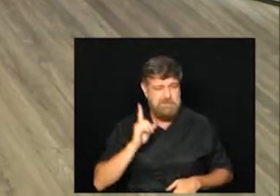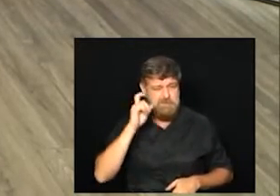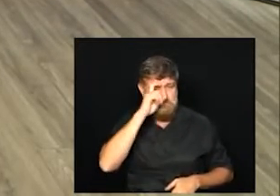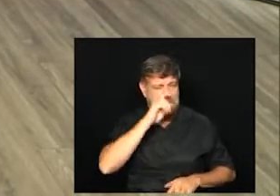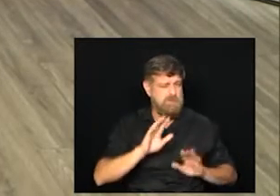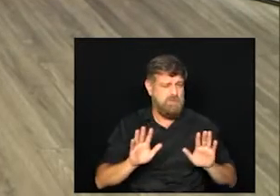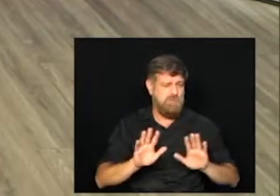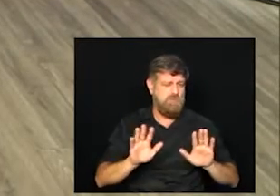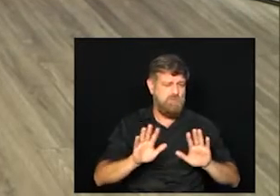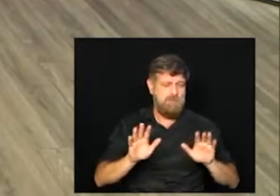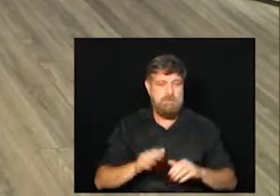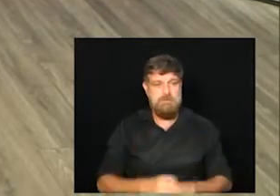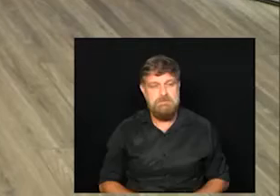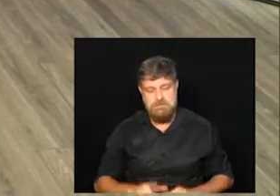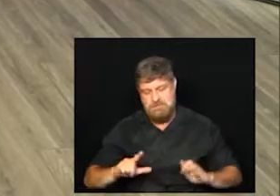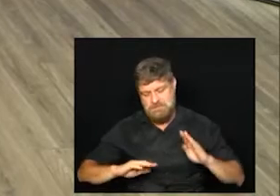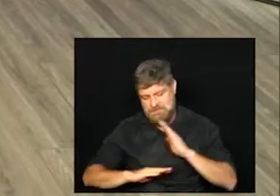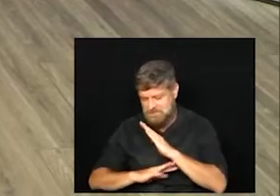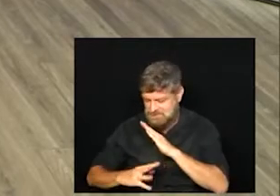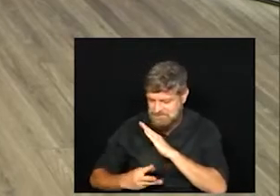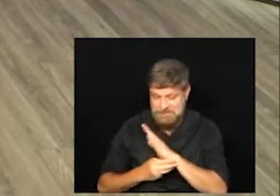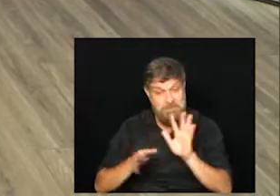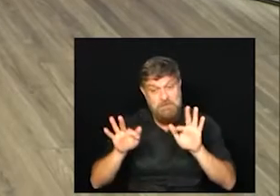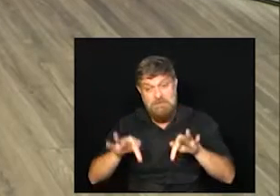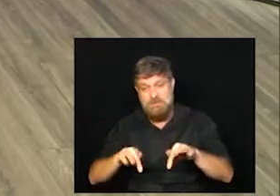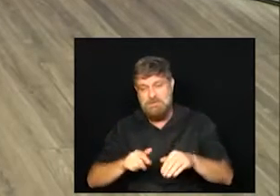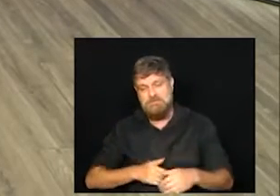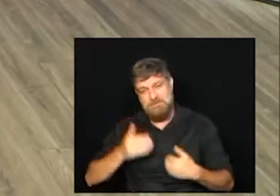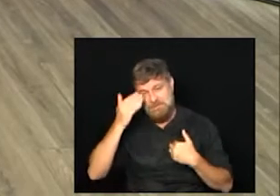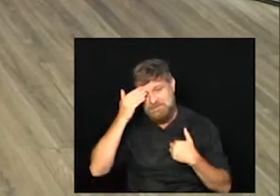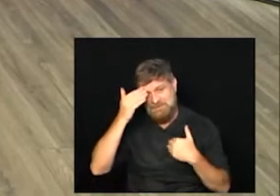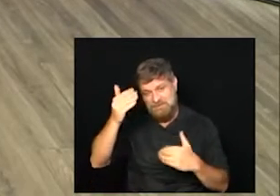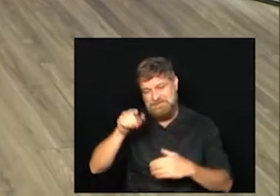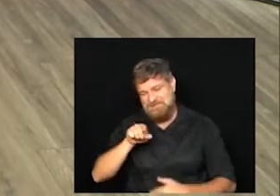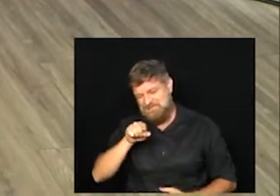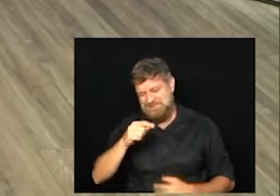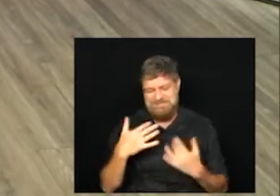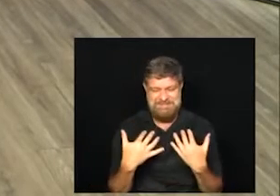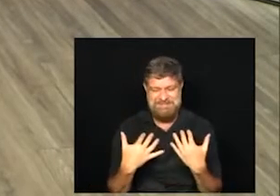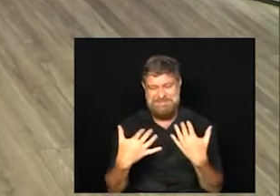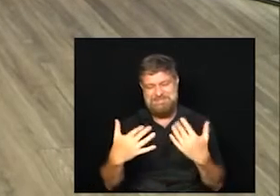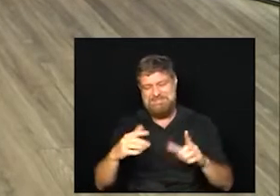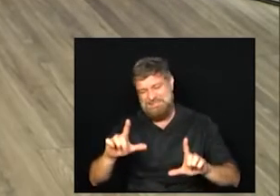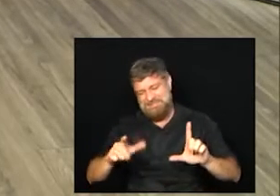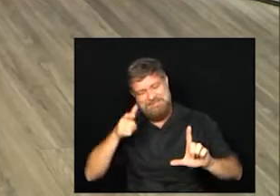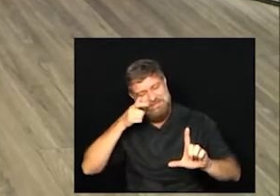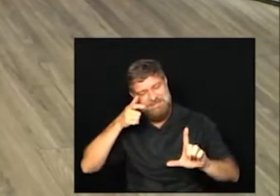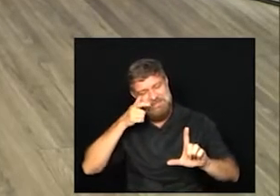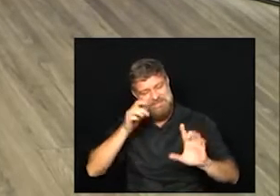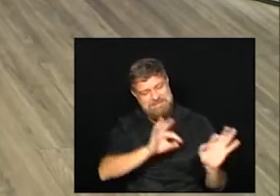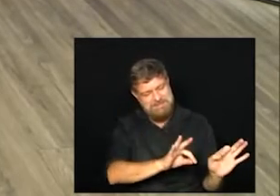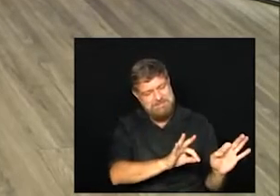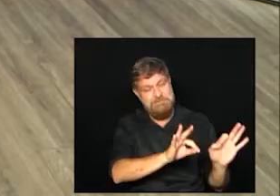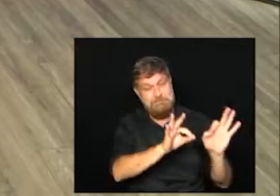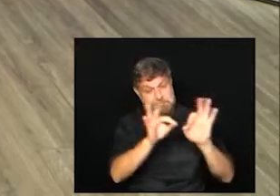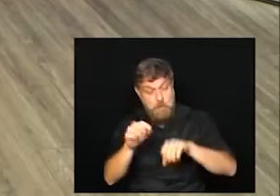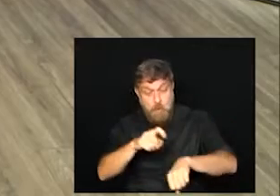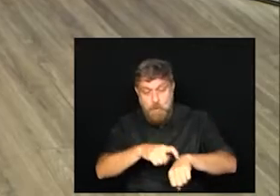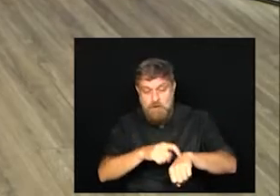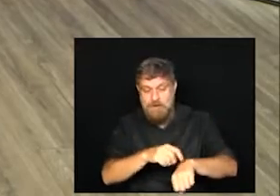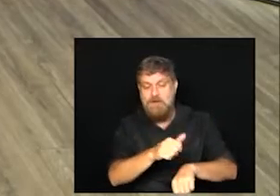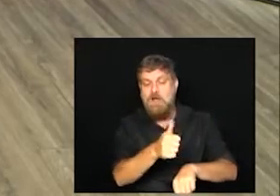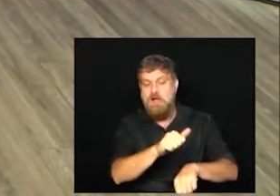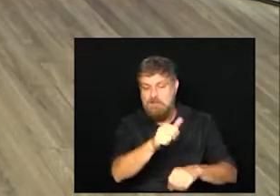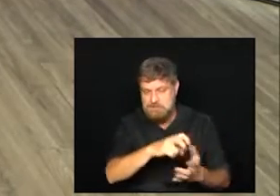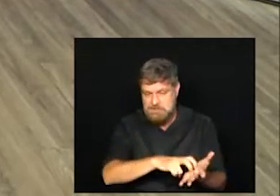muito difícil. O Câmara Total fica por aqui. Muito obrigado pela sua companhia, pela sua audiência desde as 11